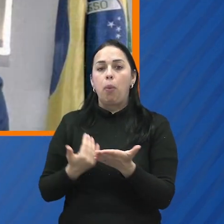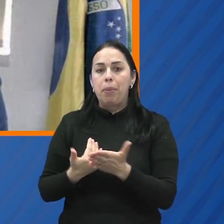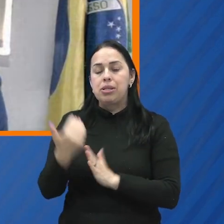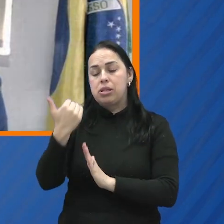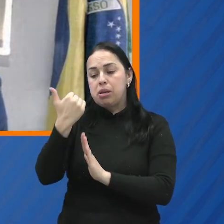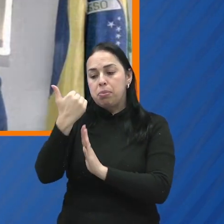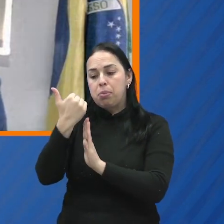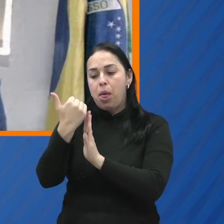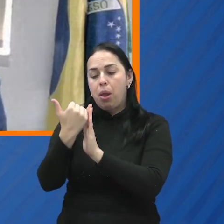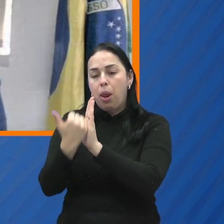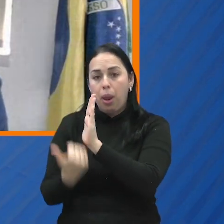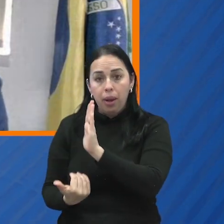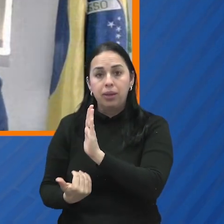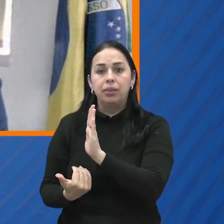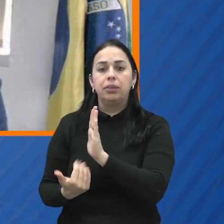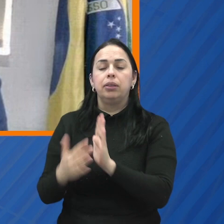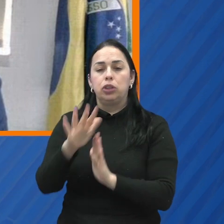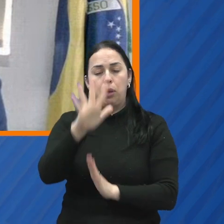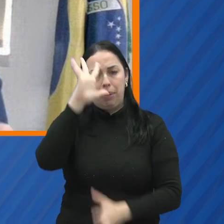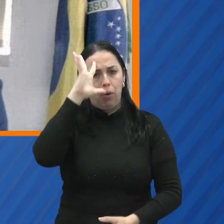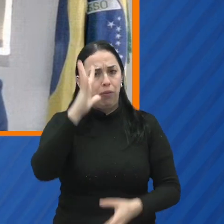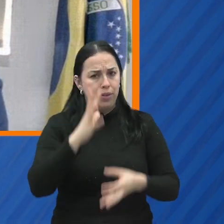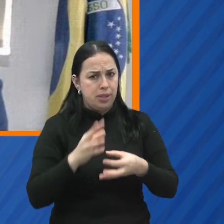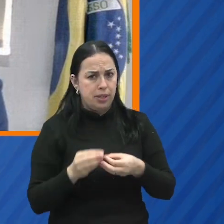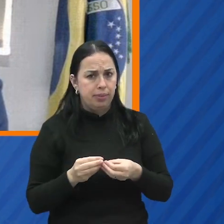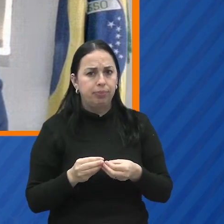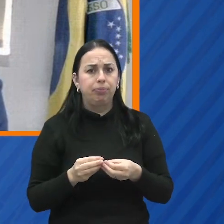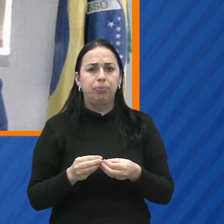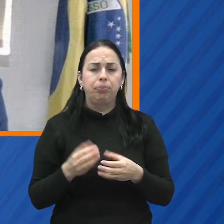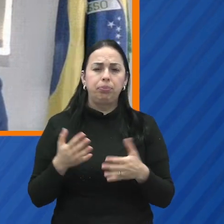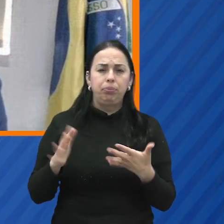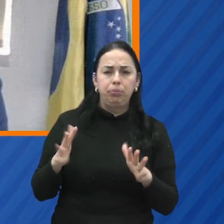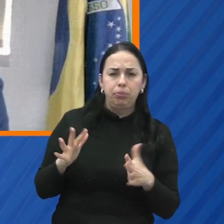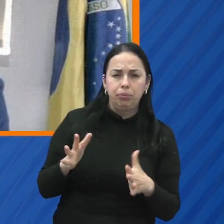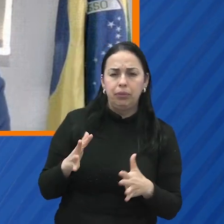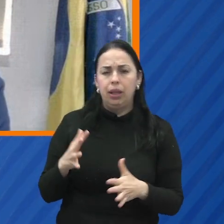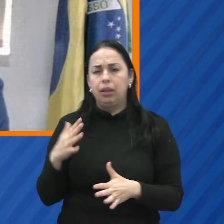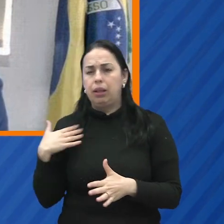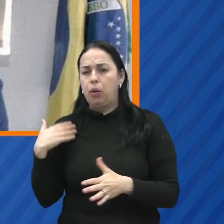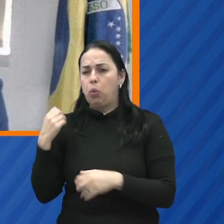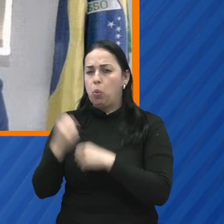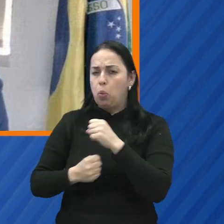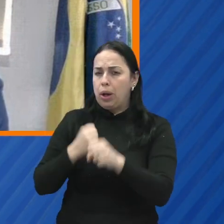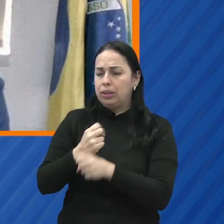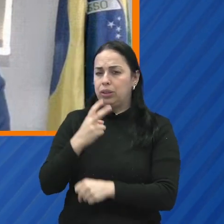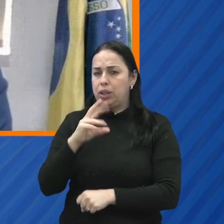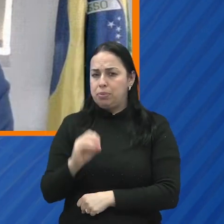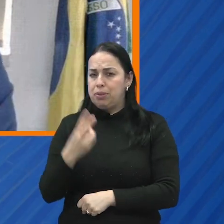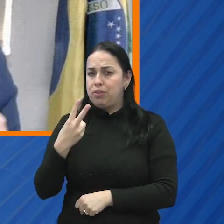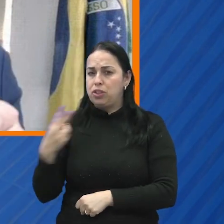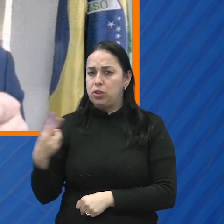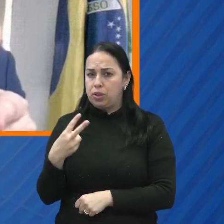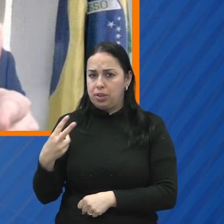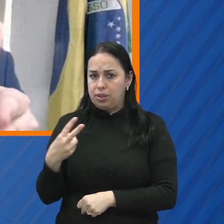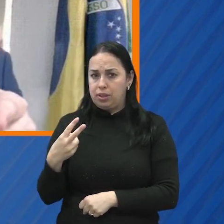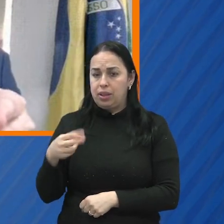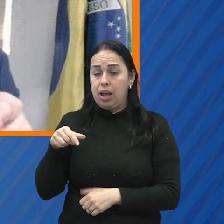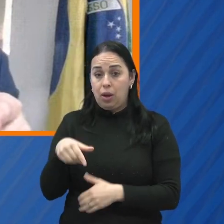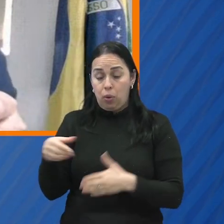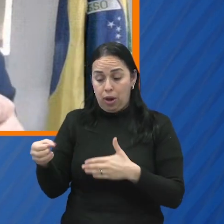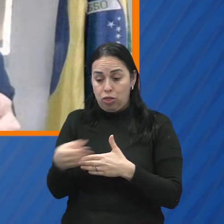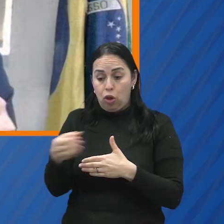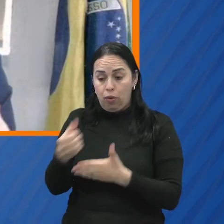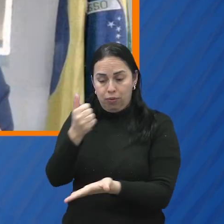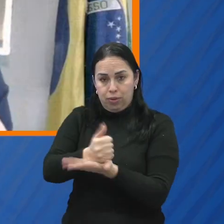eles estão em fase de amortização agora. Então, só para você ter uma ideia, até 2022, os contratos do